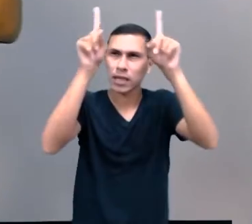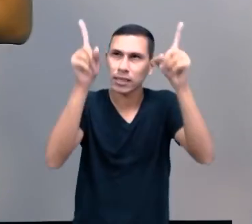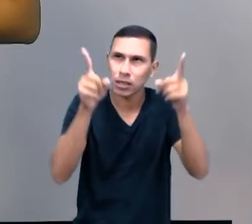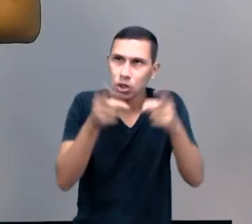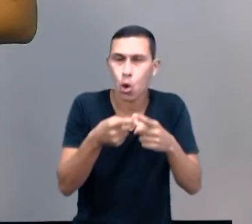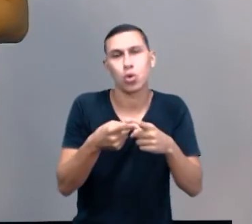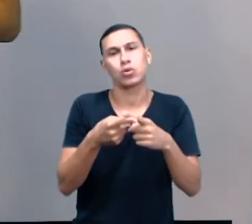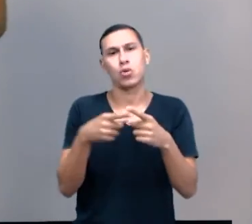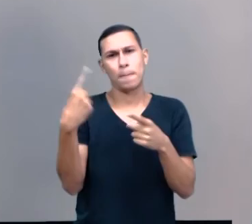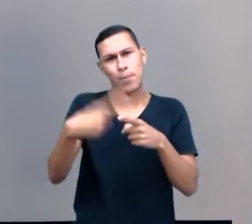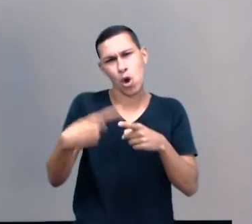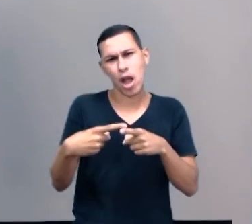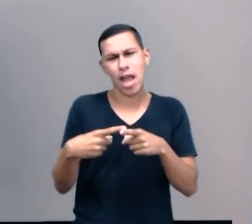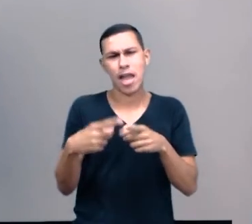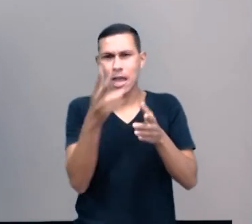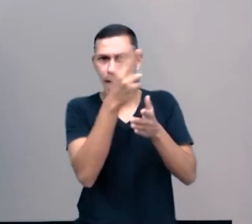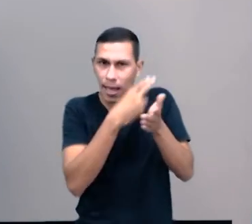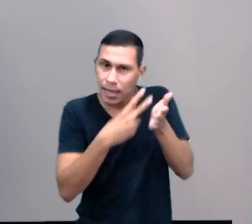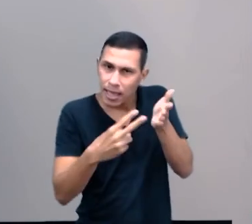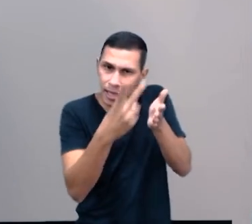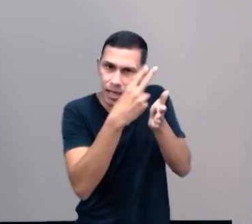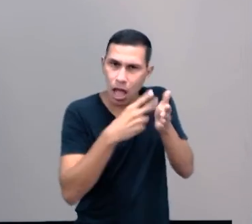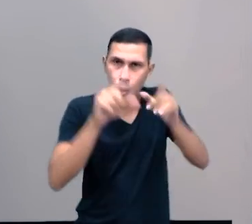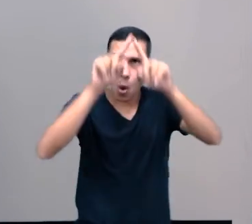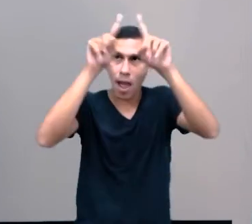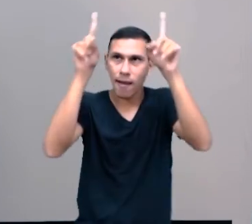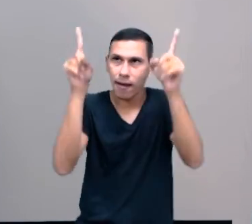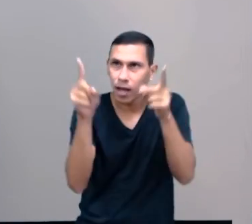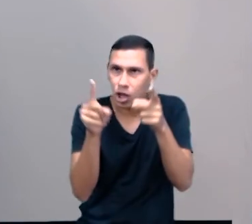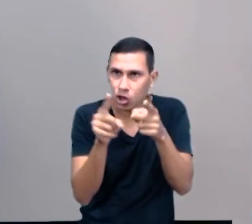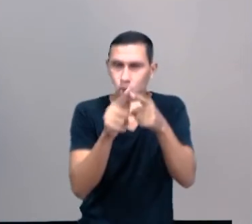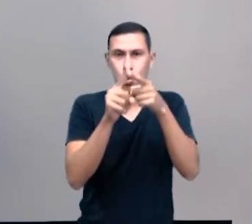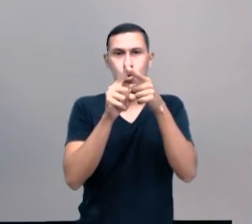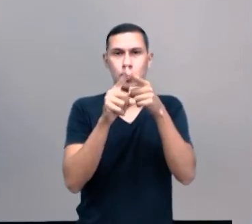arredondados. Essas imagens arredondadas,